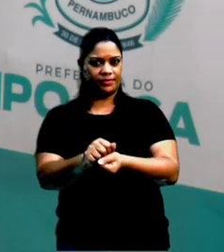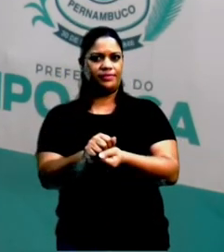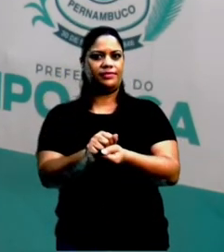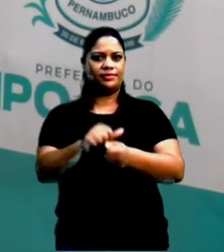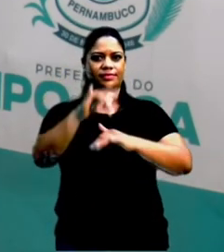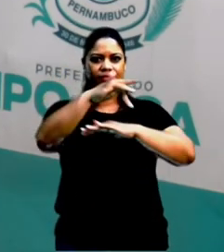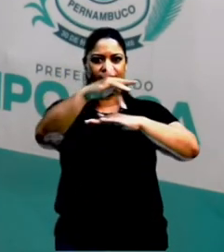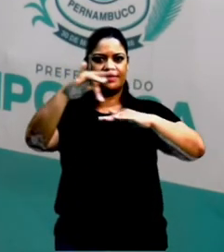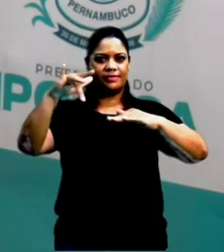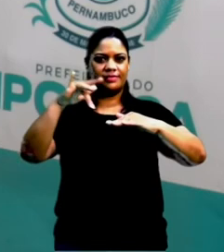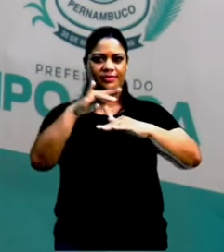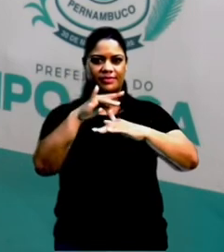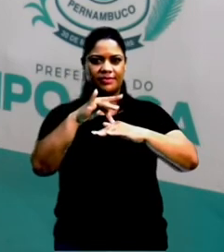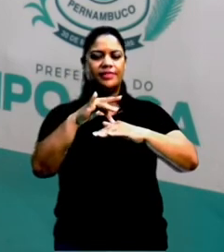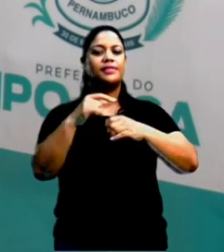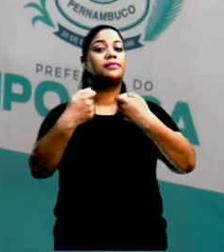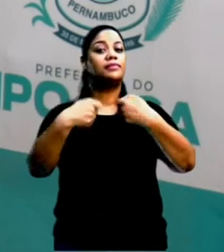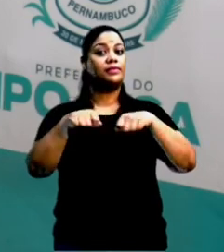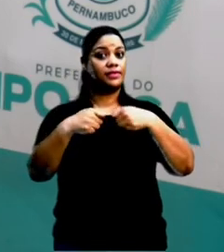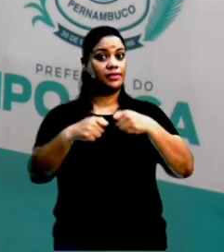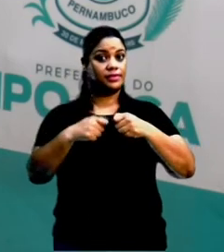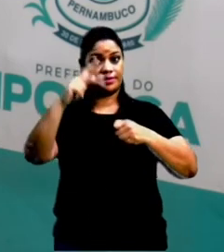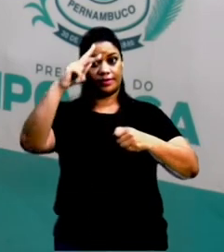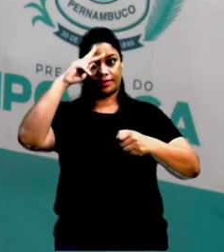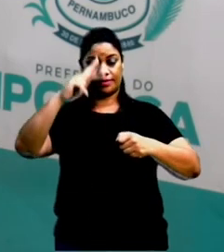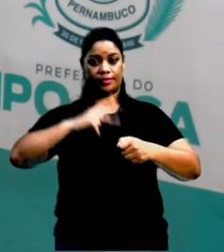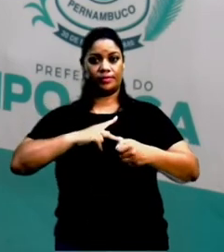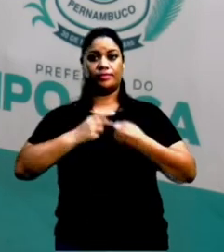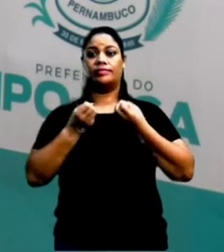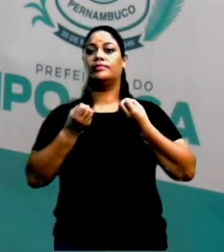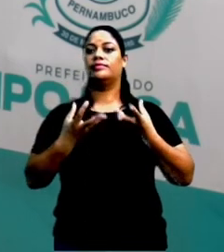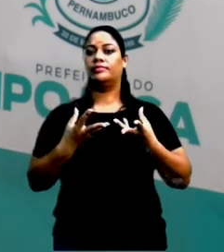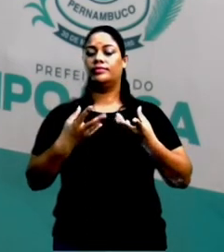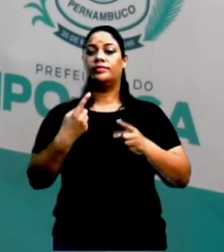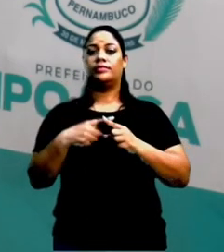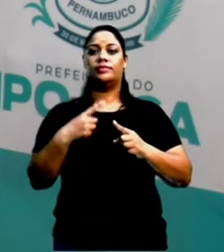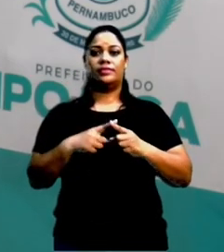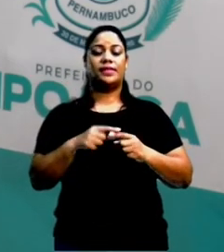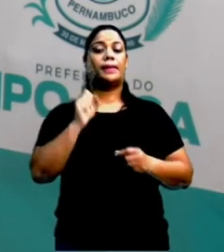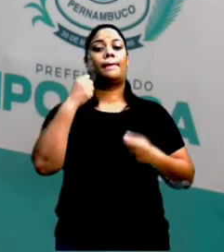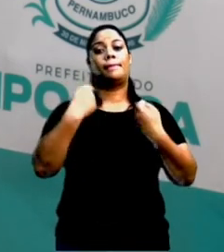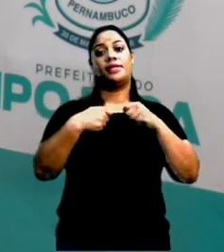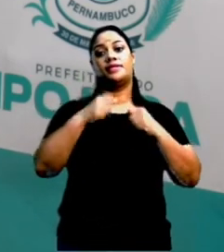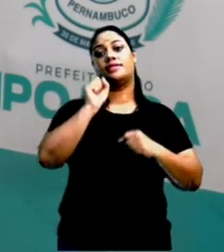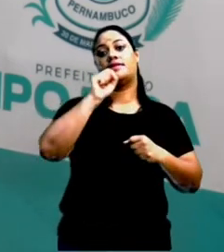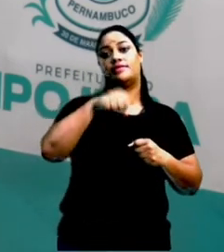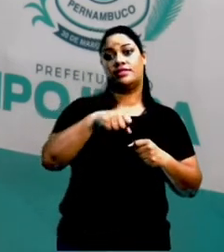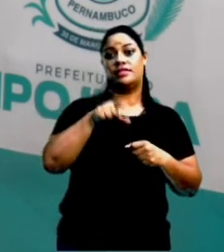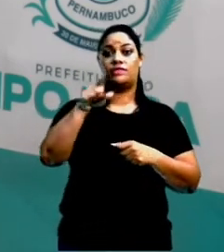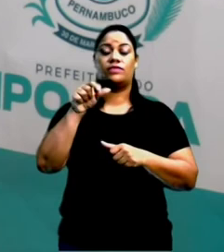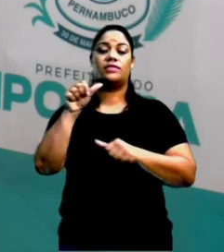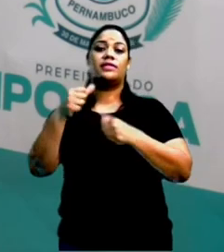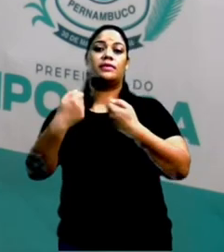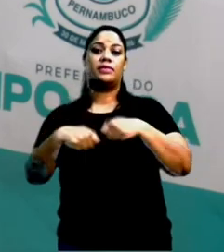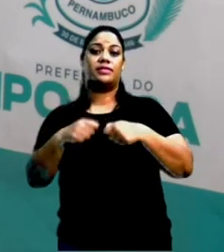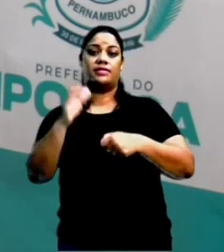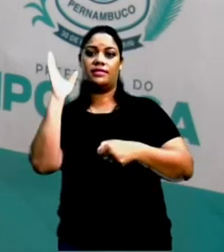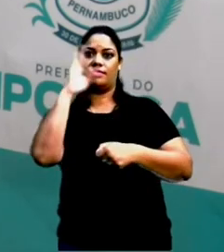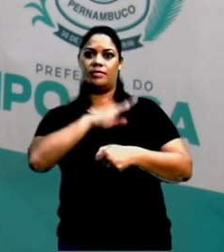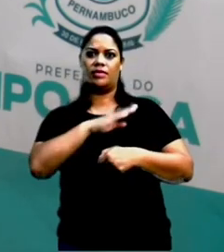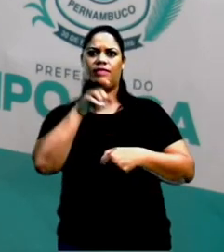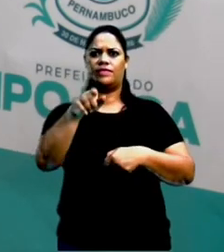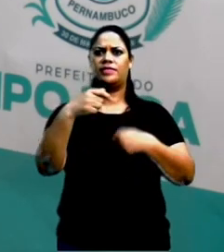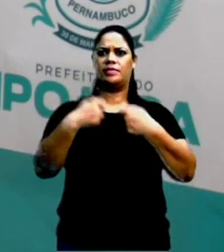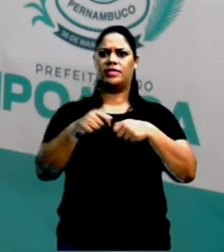redes sociais, a gente tem que usar para o nosso bem. Porque se a gente ficar, ah, tem que ser assim, você tem que ser mau, ou você tem que